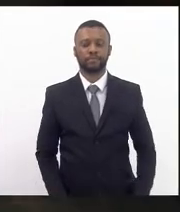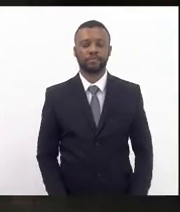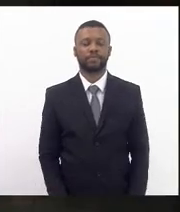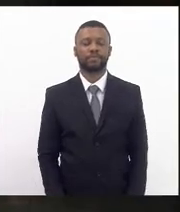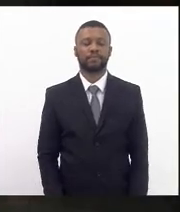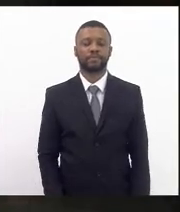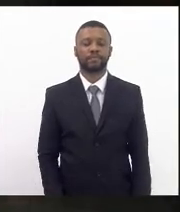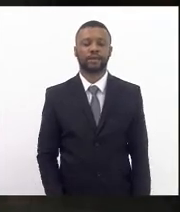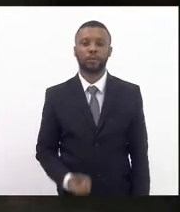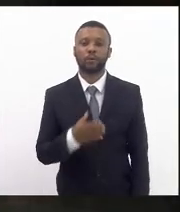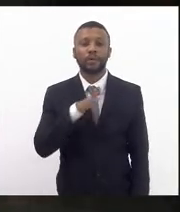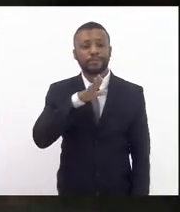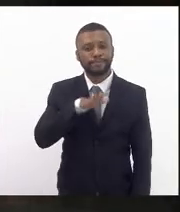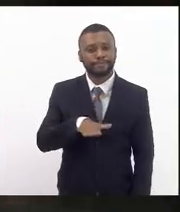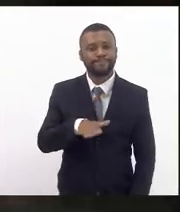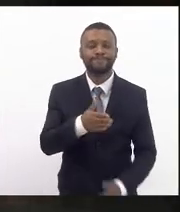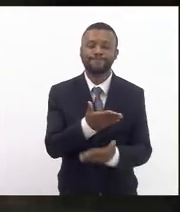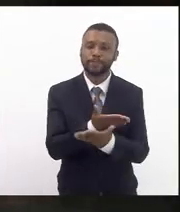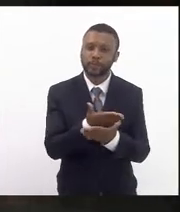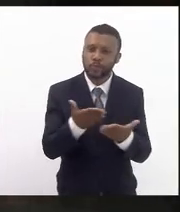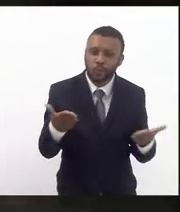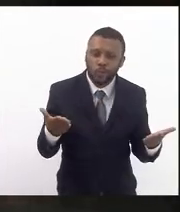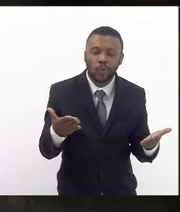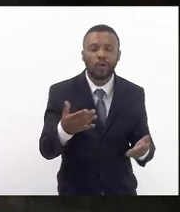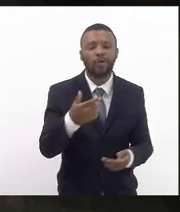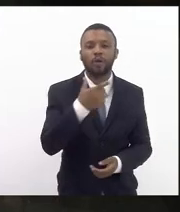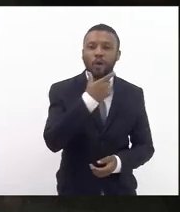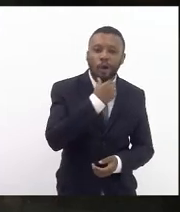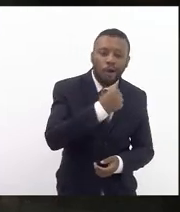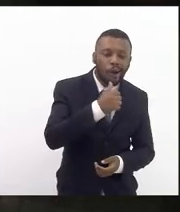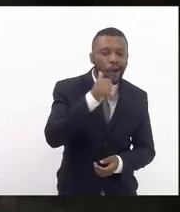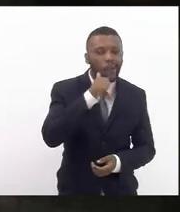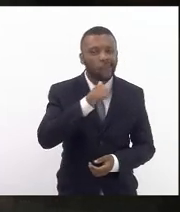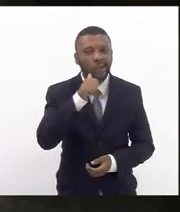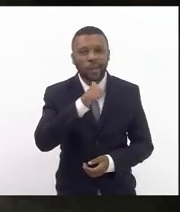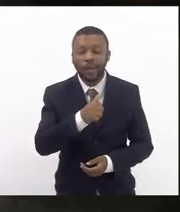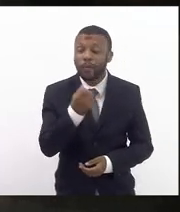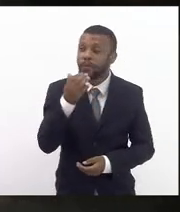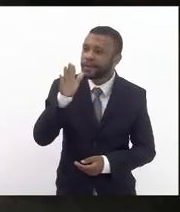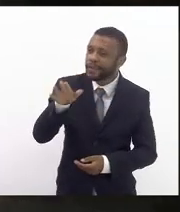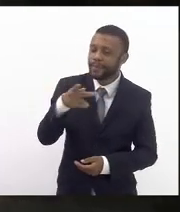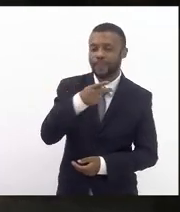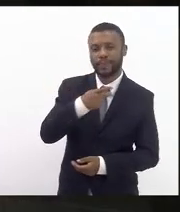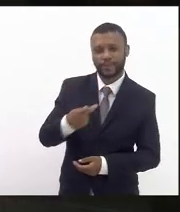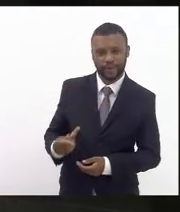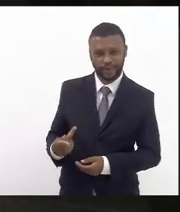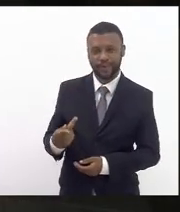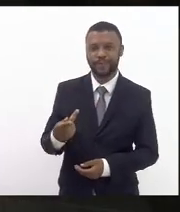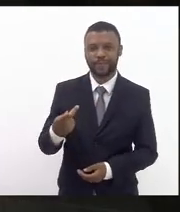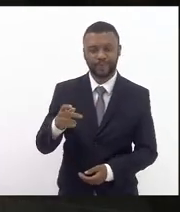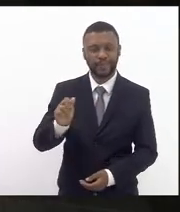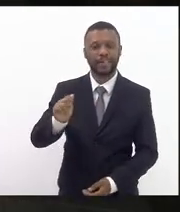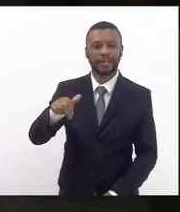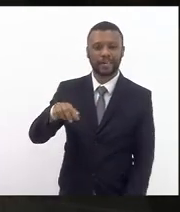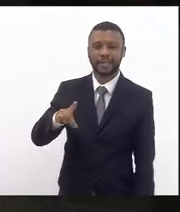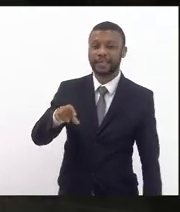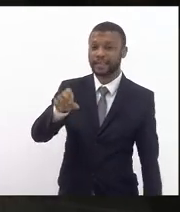Boa tarde a todas e todos. Boa tarde, presidente democrático André Siciliano.